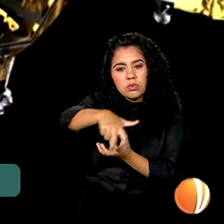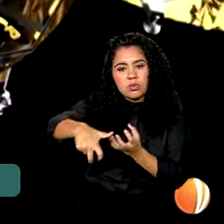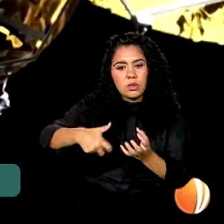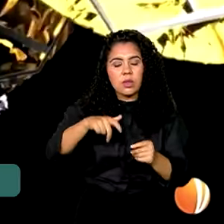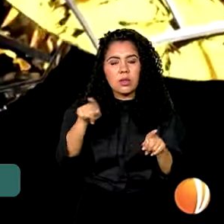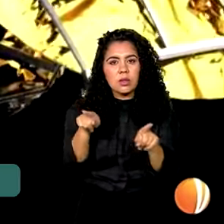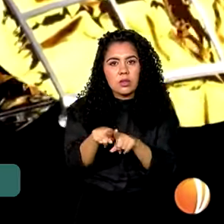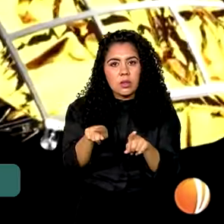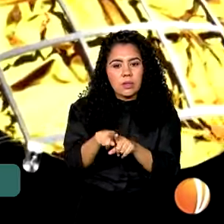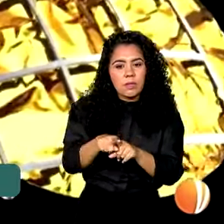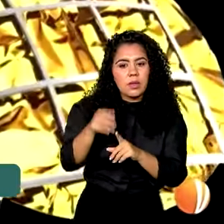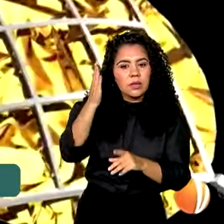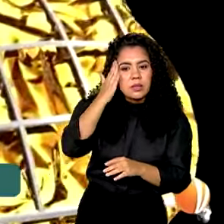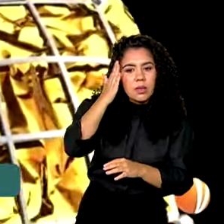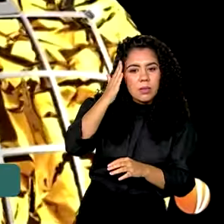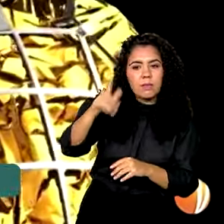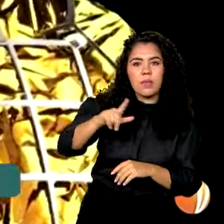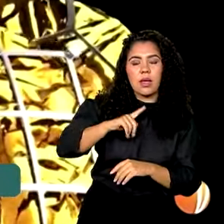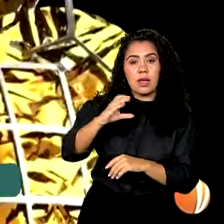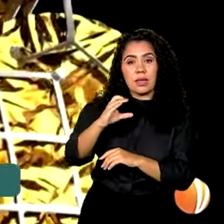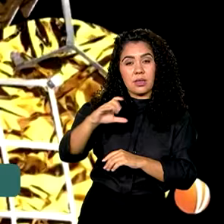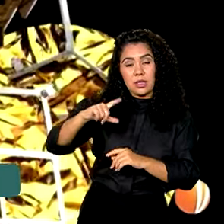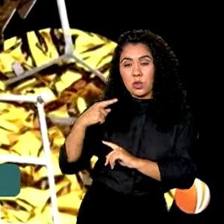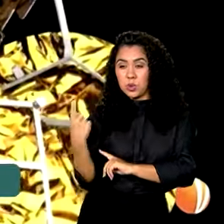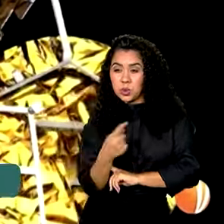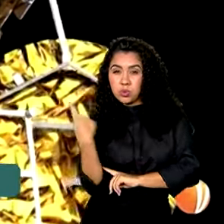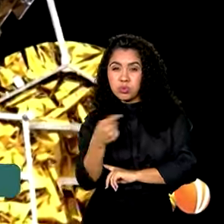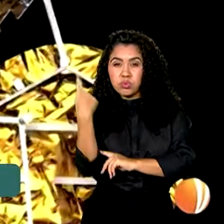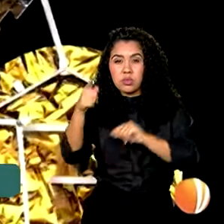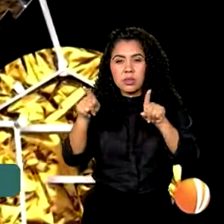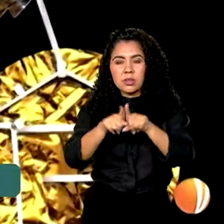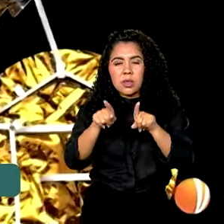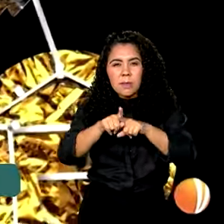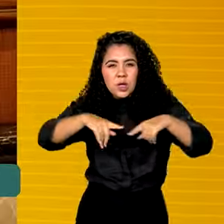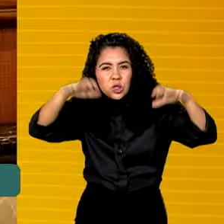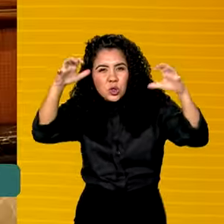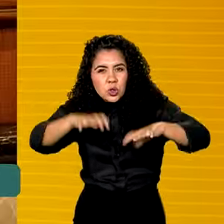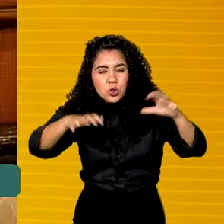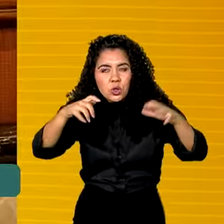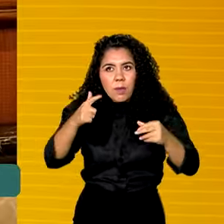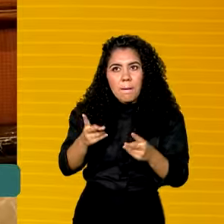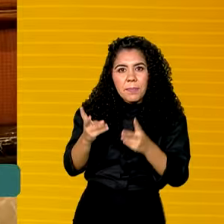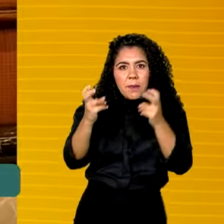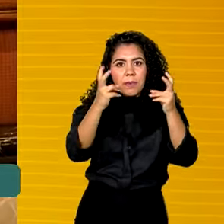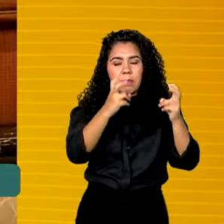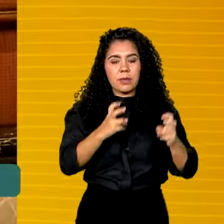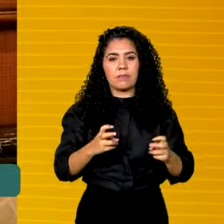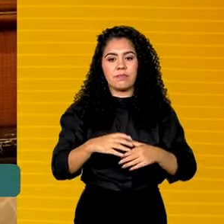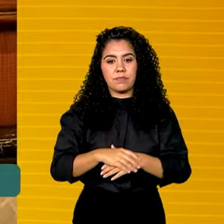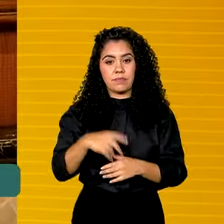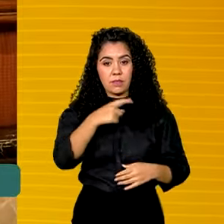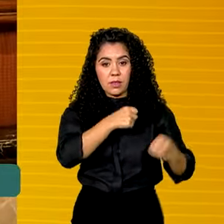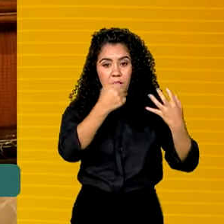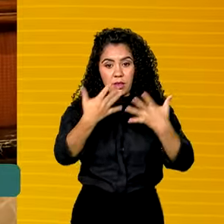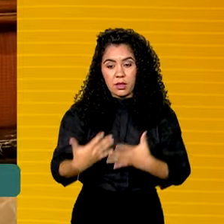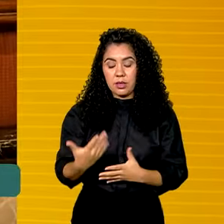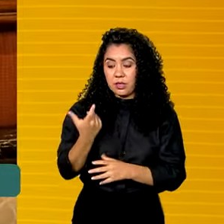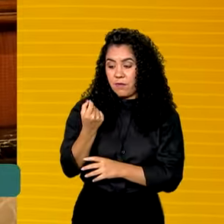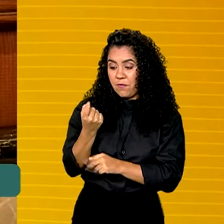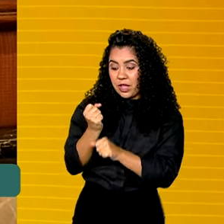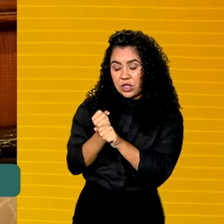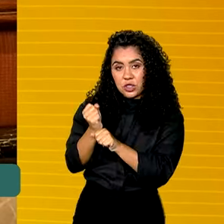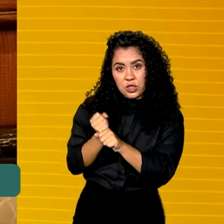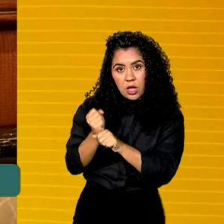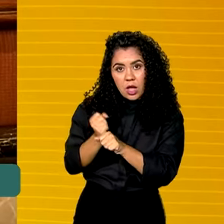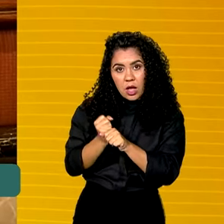identificação de ciclones e fortes chuvas com mais precisão em 20 anos nós passamos de 9